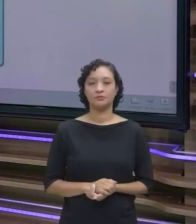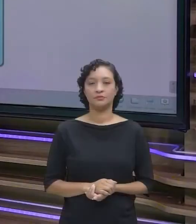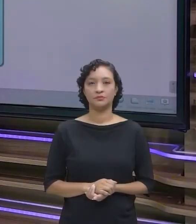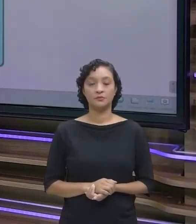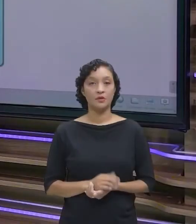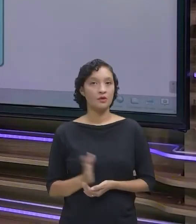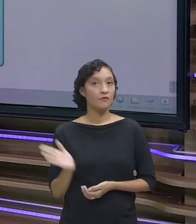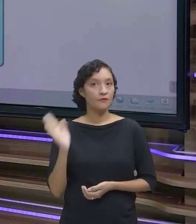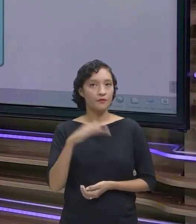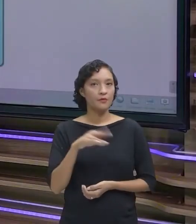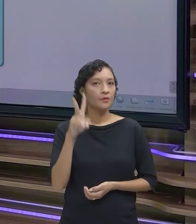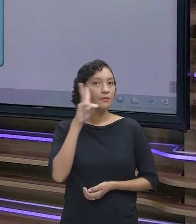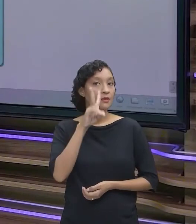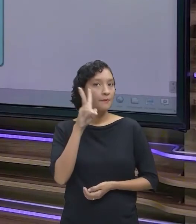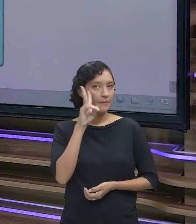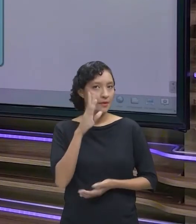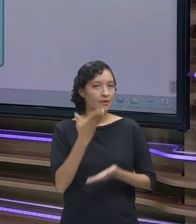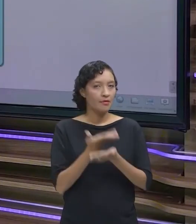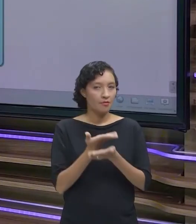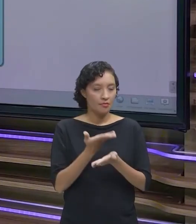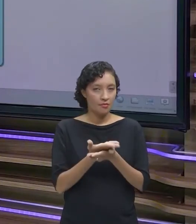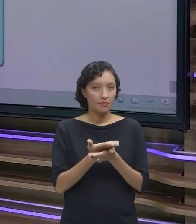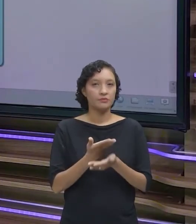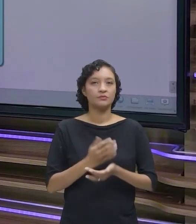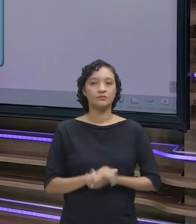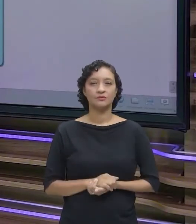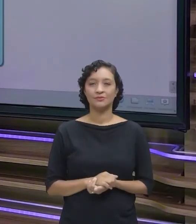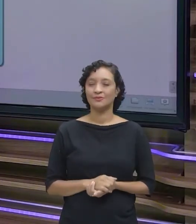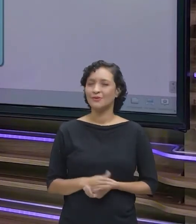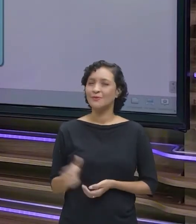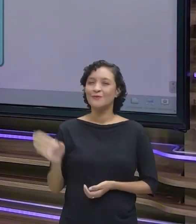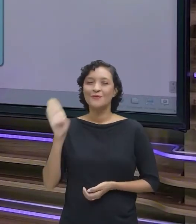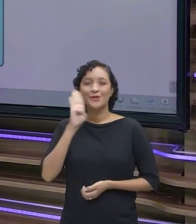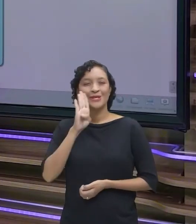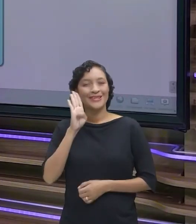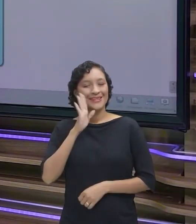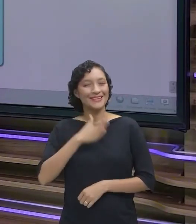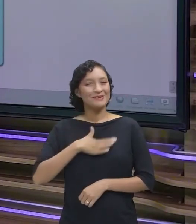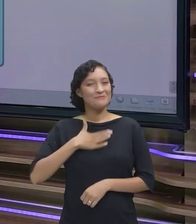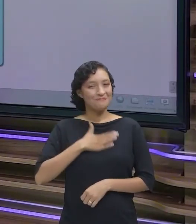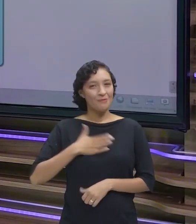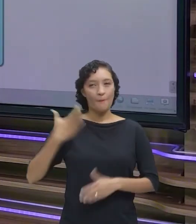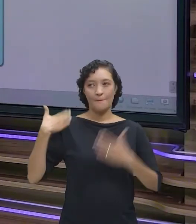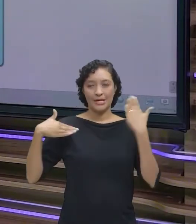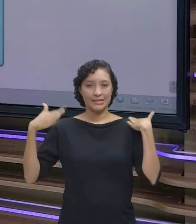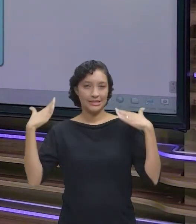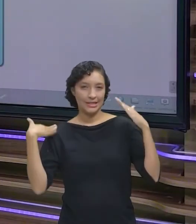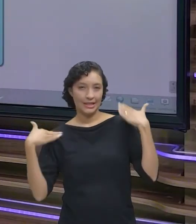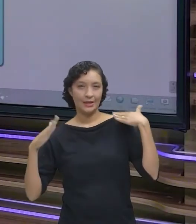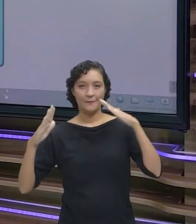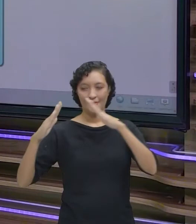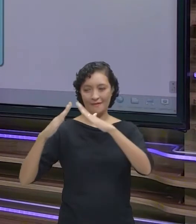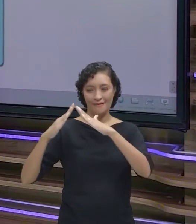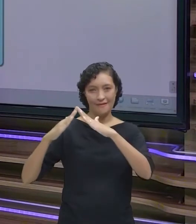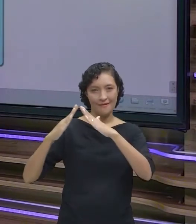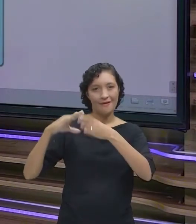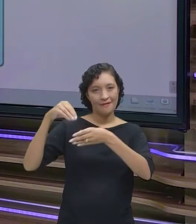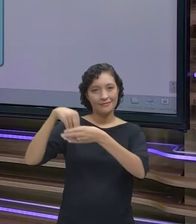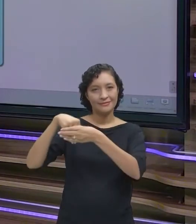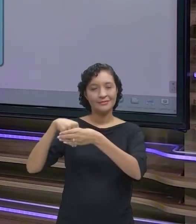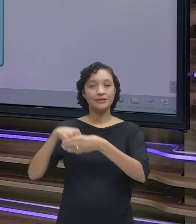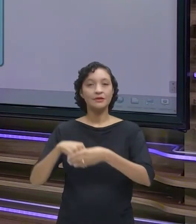Vamos lá relembrar nossa aula, que foi tão gostosa, né? O passeio pela casa, nós vimos